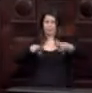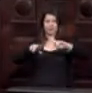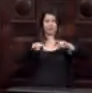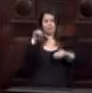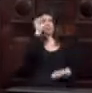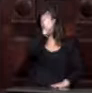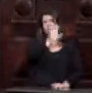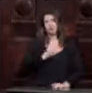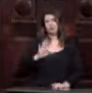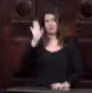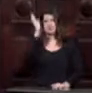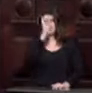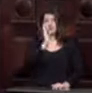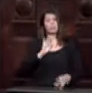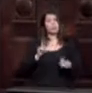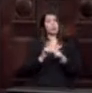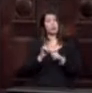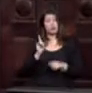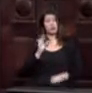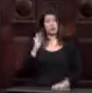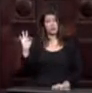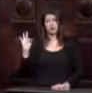Brasil, inclusive na União,